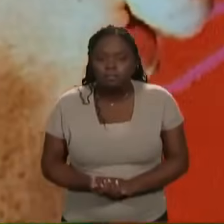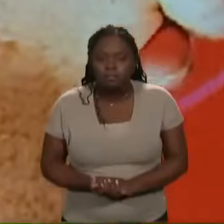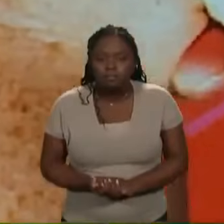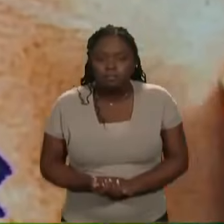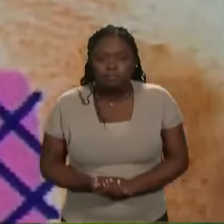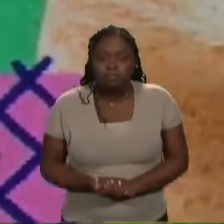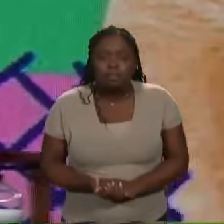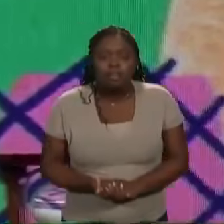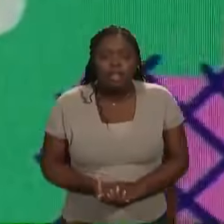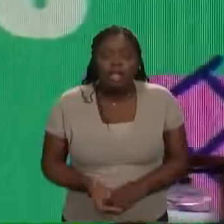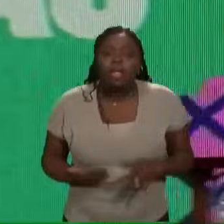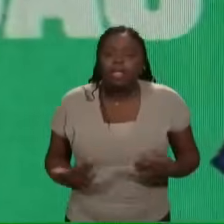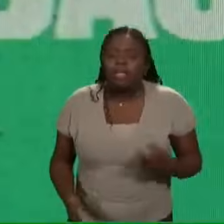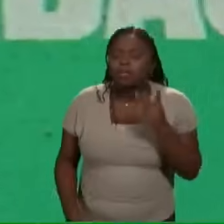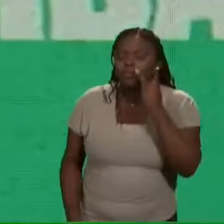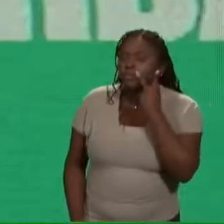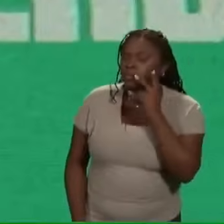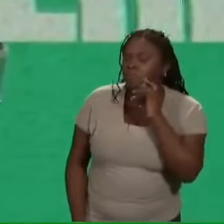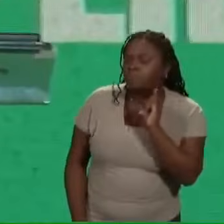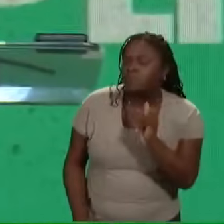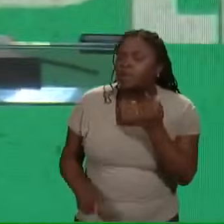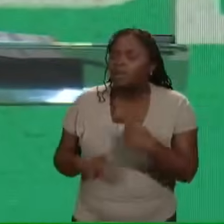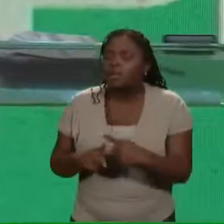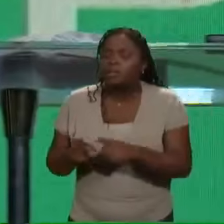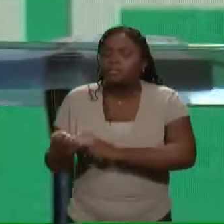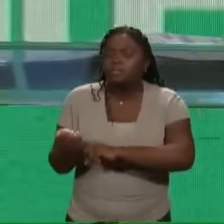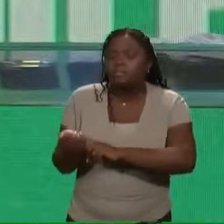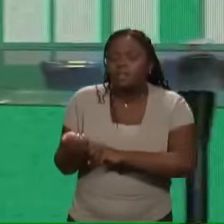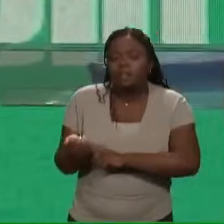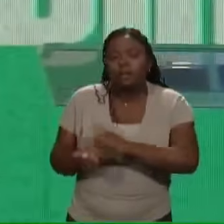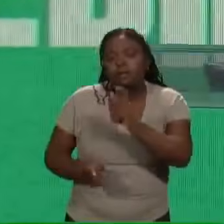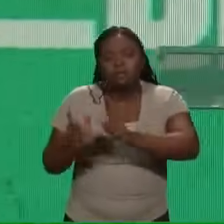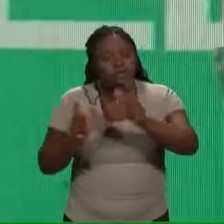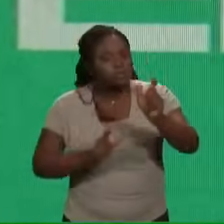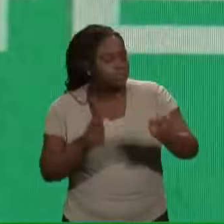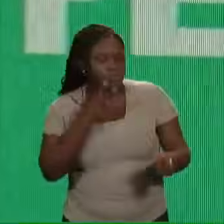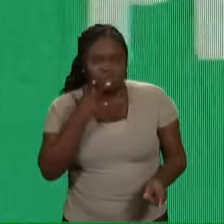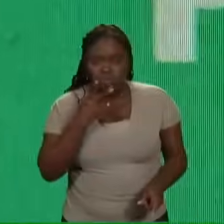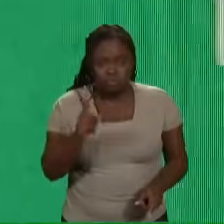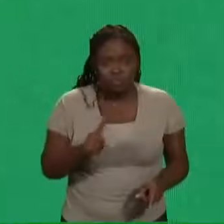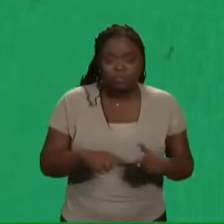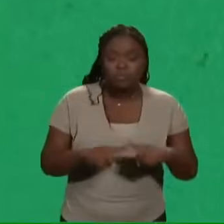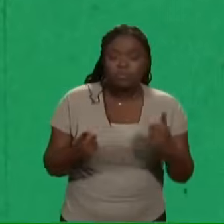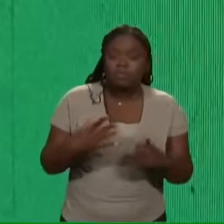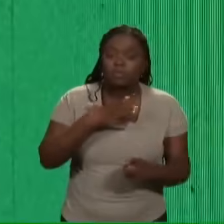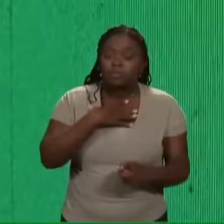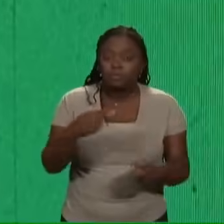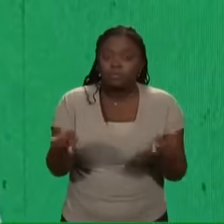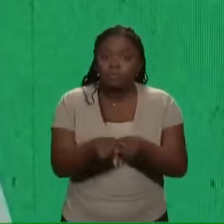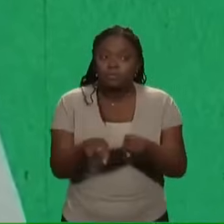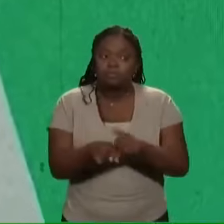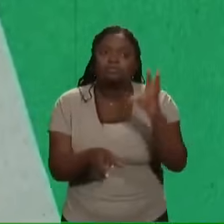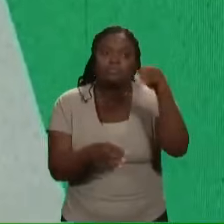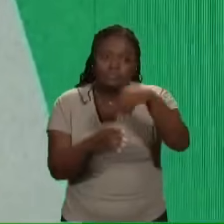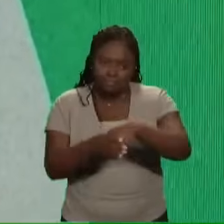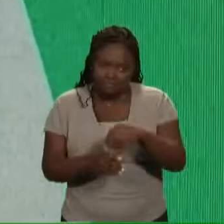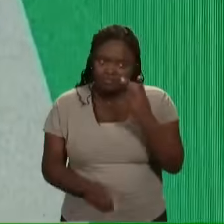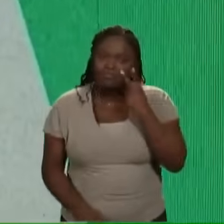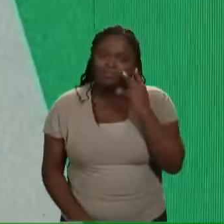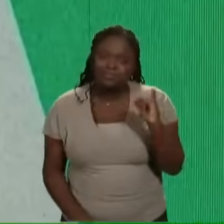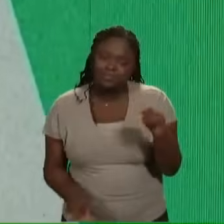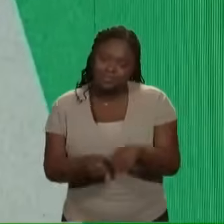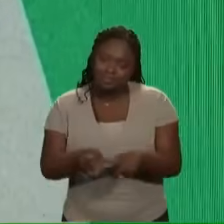Ai, meu pai, porque meu pai, que raiva que eu tenho. As pessoas não falam isso, não, mas os filhos também estavam dentro dos pais também.